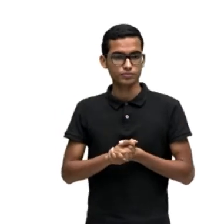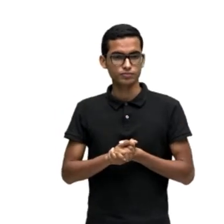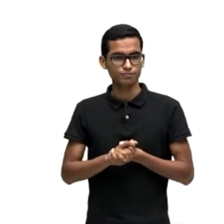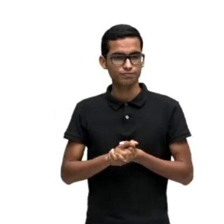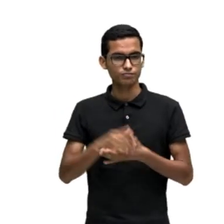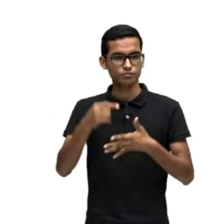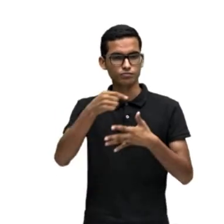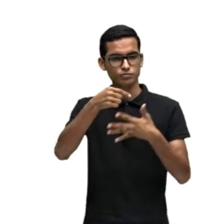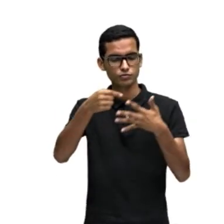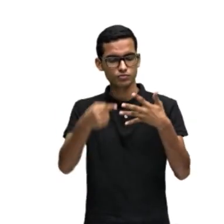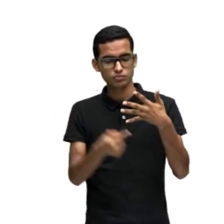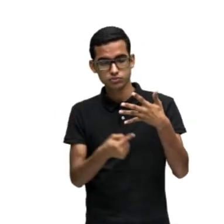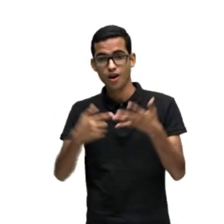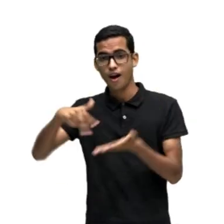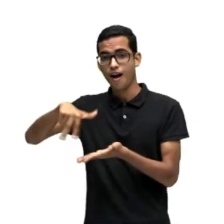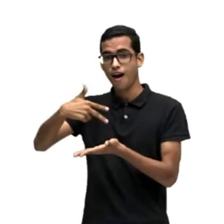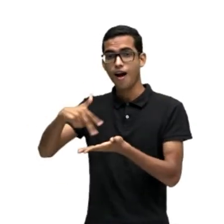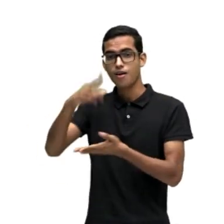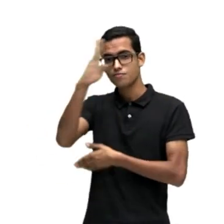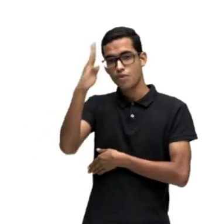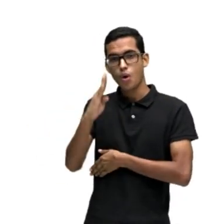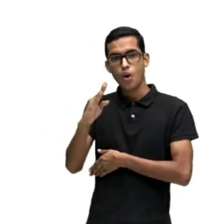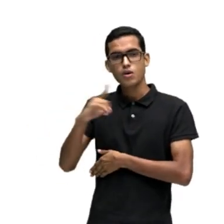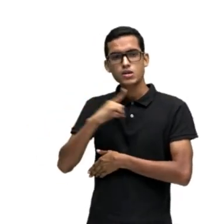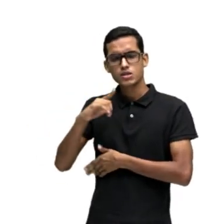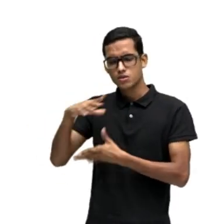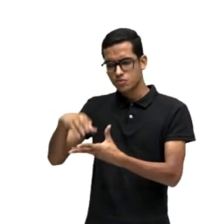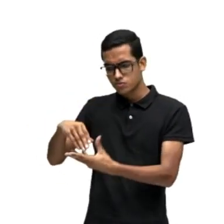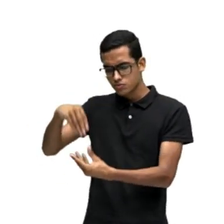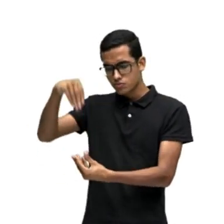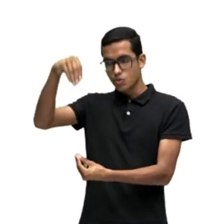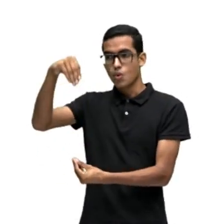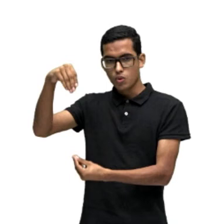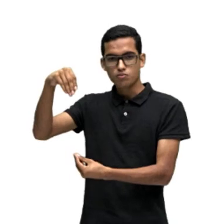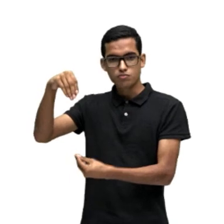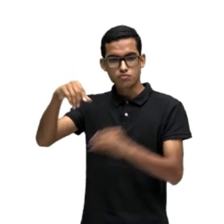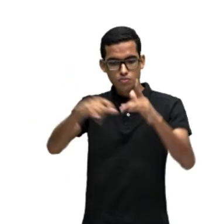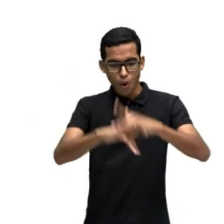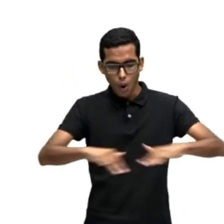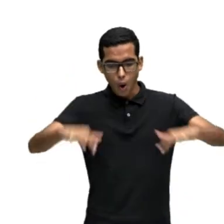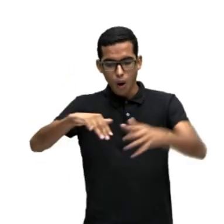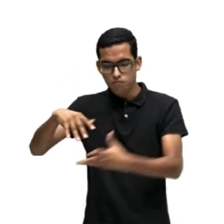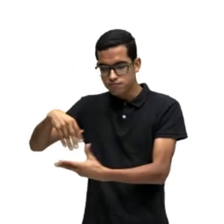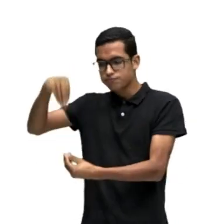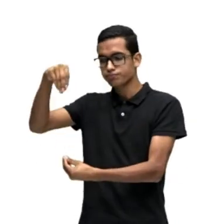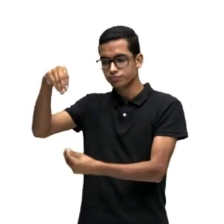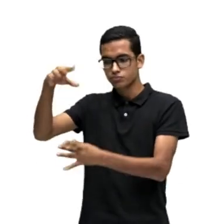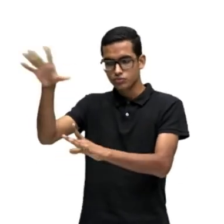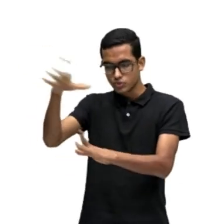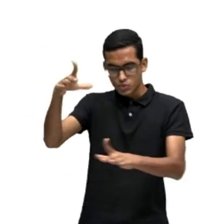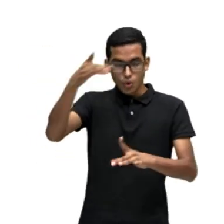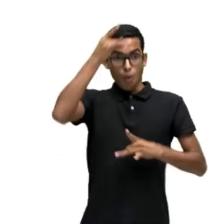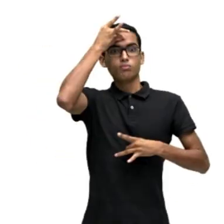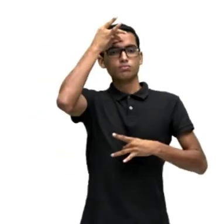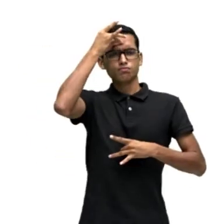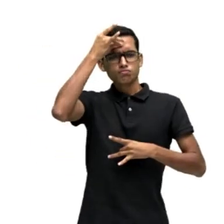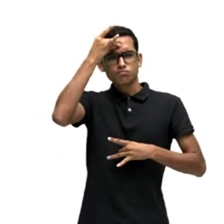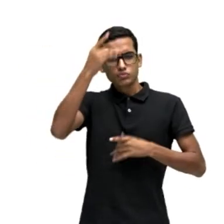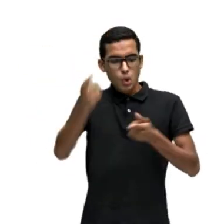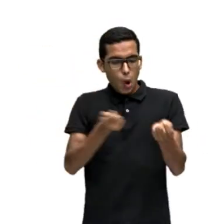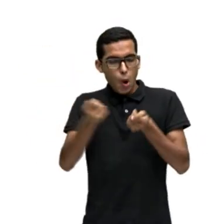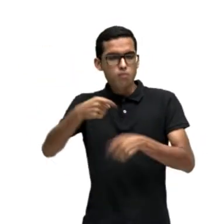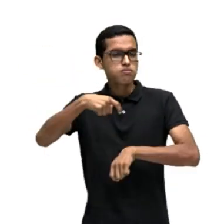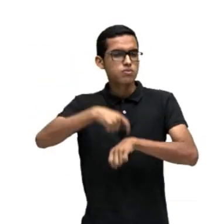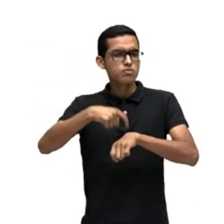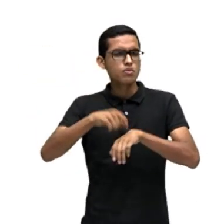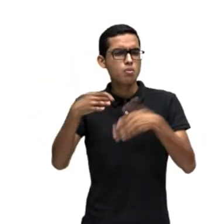falavam, é uma das danças indígenas brasileiras que evocam as entidades que controlam o tempo. Qual era essa dança? Vamos lá?